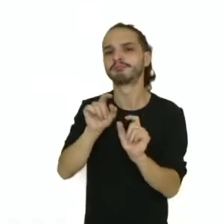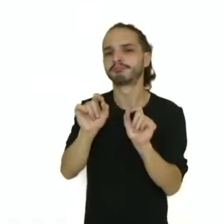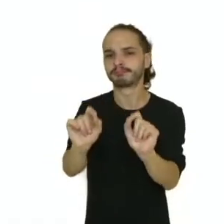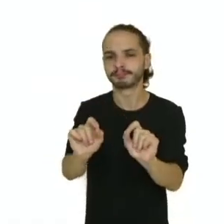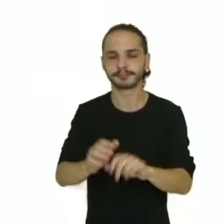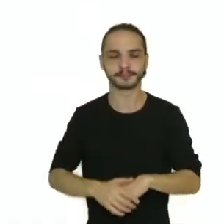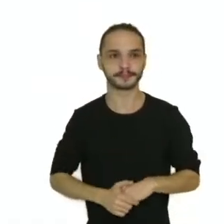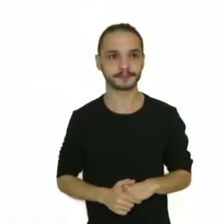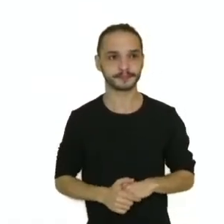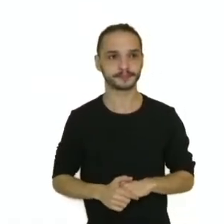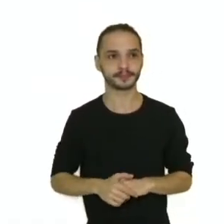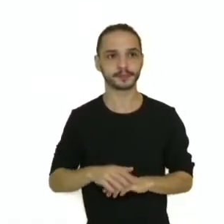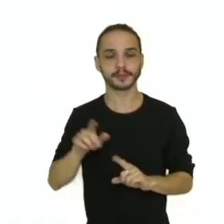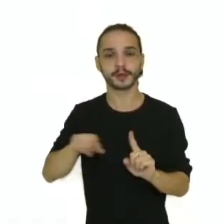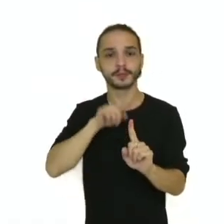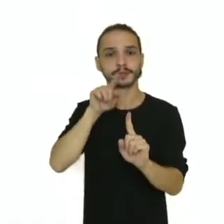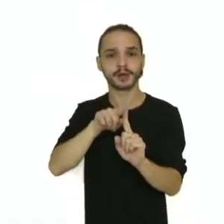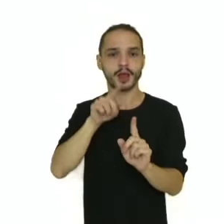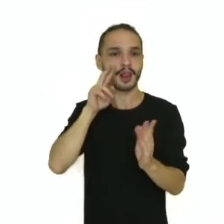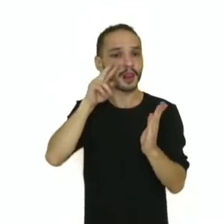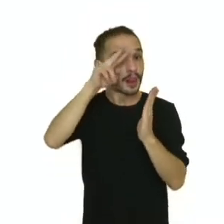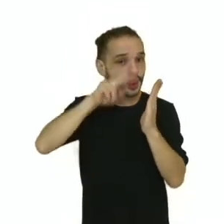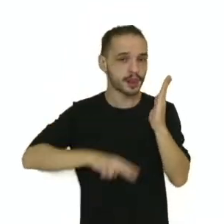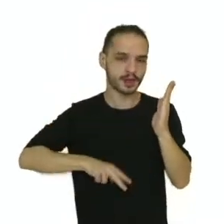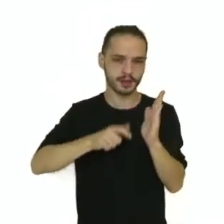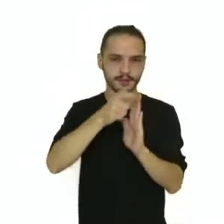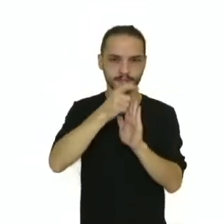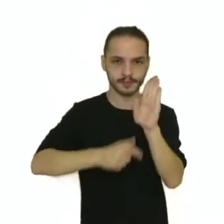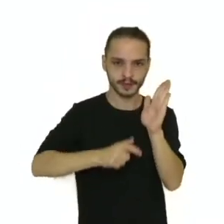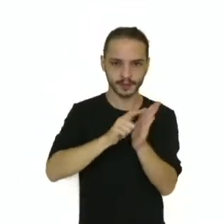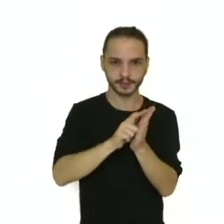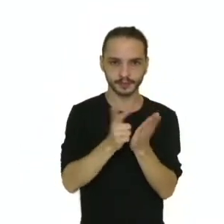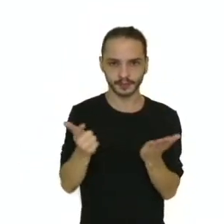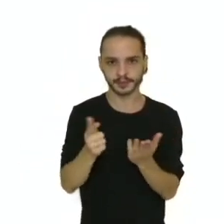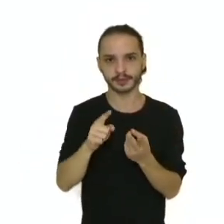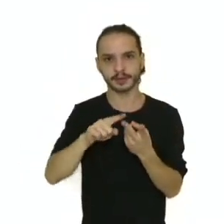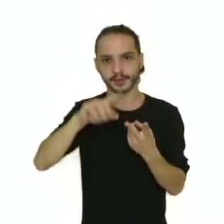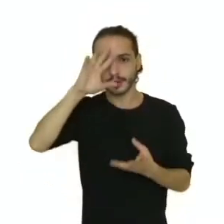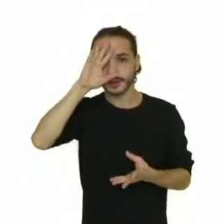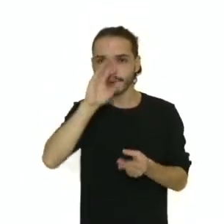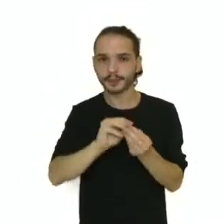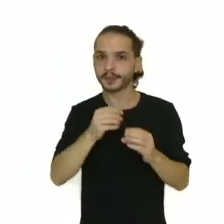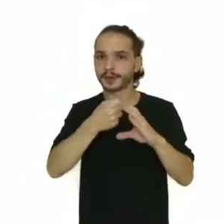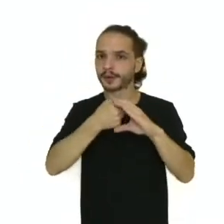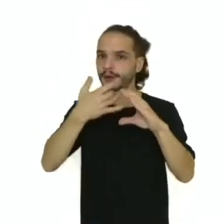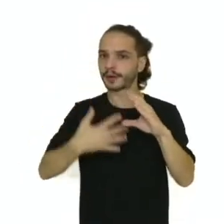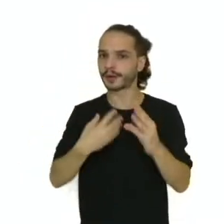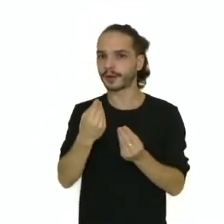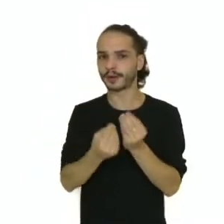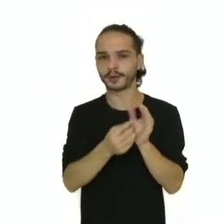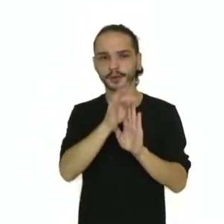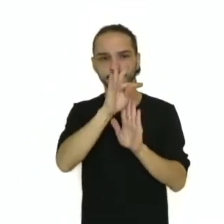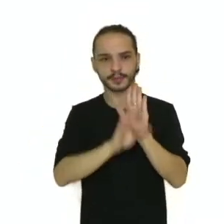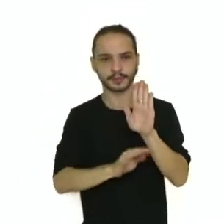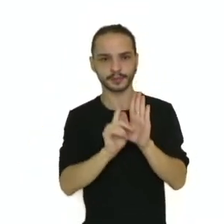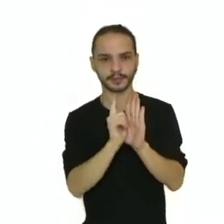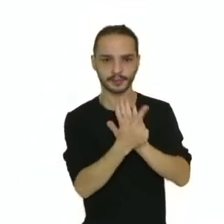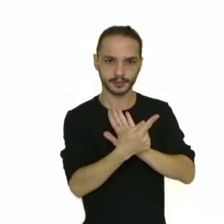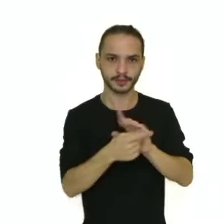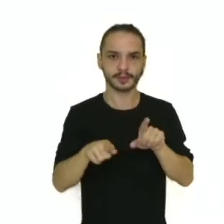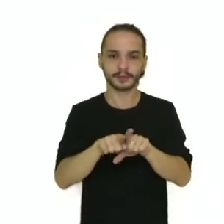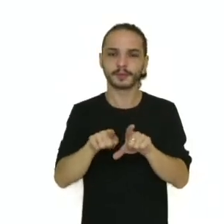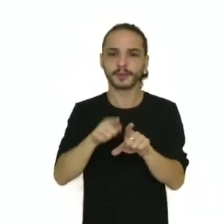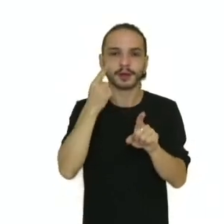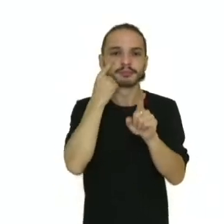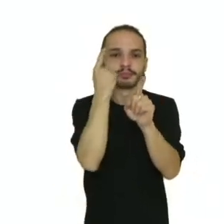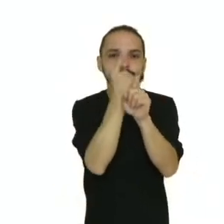nós pretendemos fazer a leitura de uma reportagem, compreender as características e a estrutura desse gênero textual e